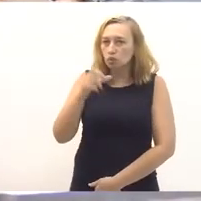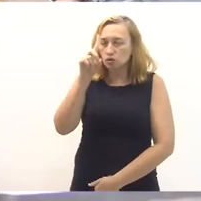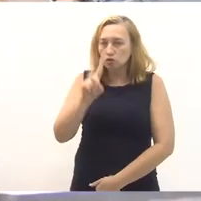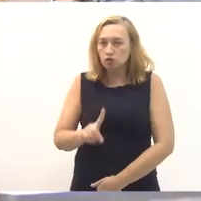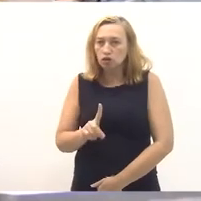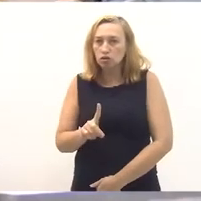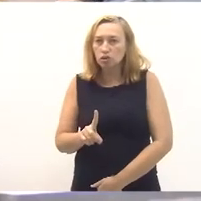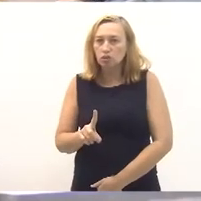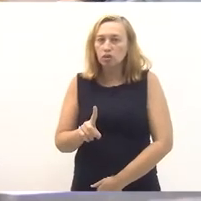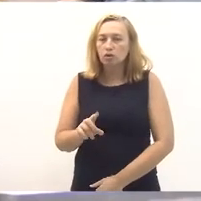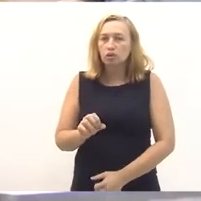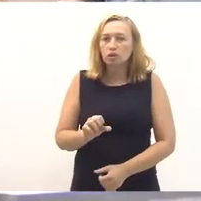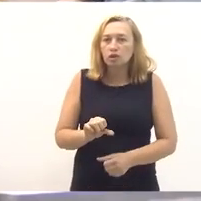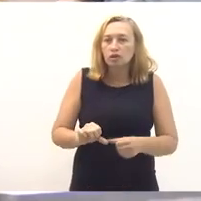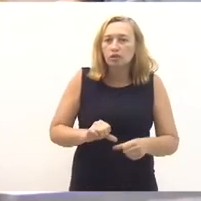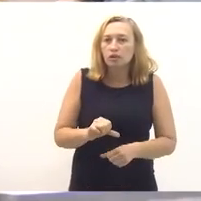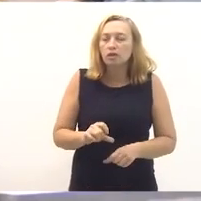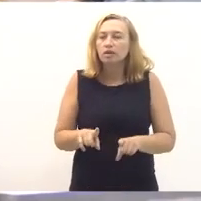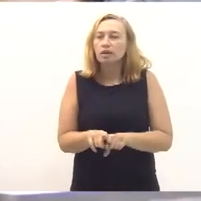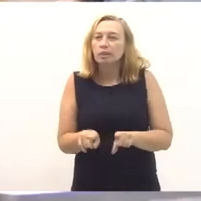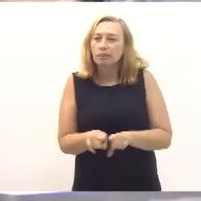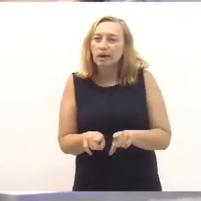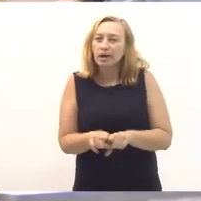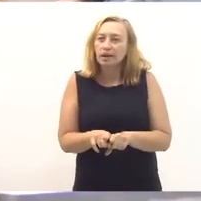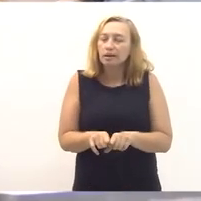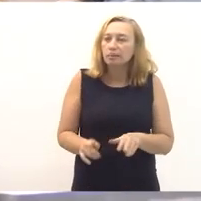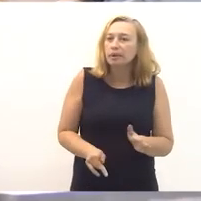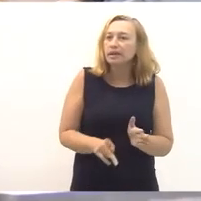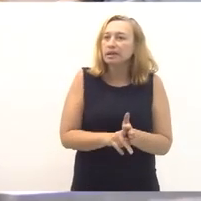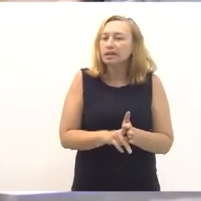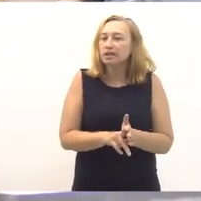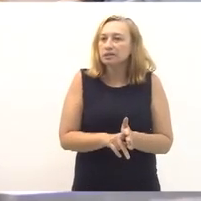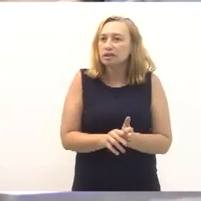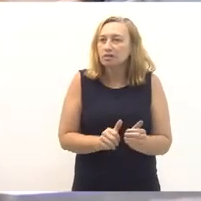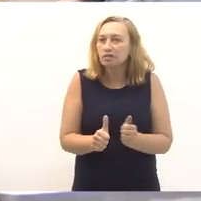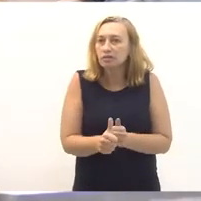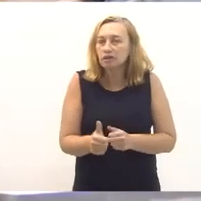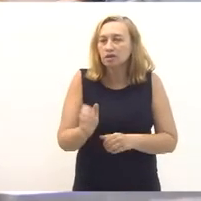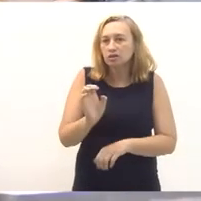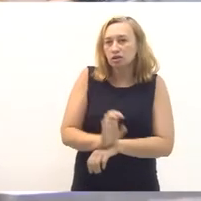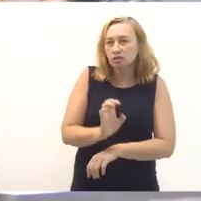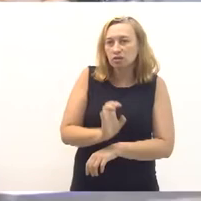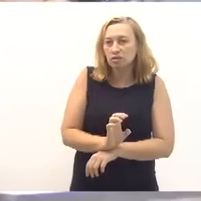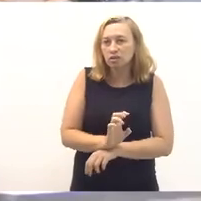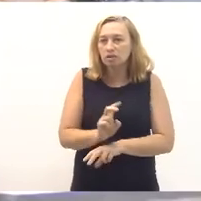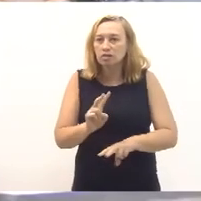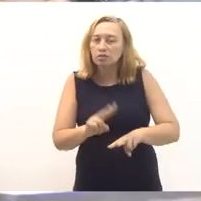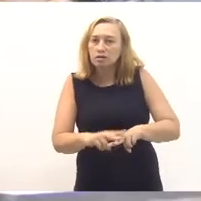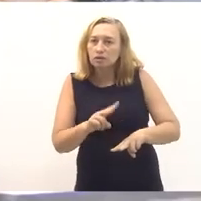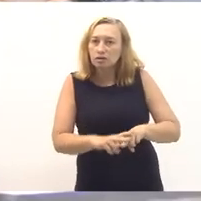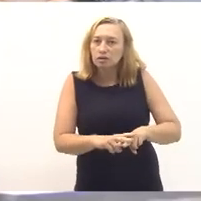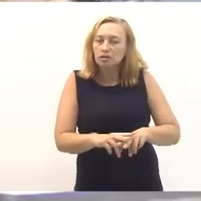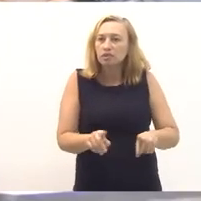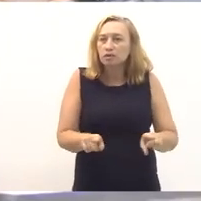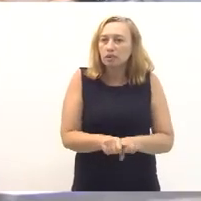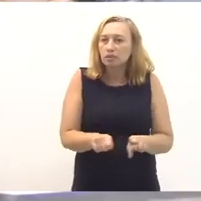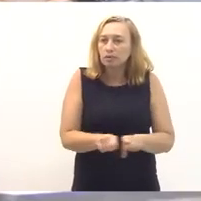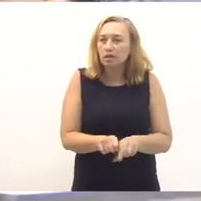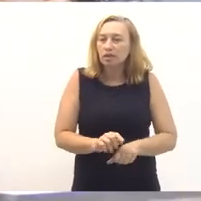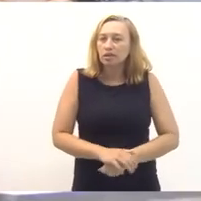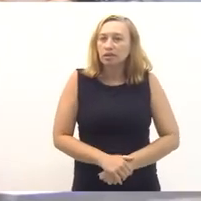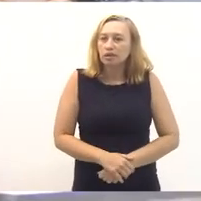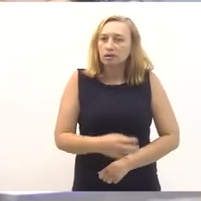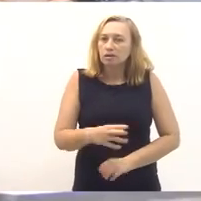diretor da rede reforma também membro da frente Estadual pelo desencarceramento do Rio de Janeiro iniciar tô aqui tô